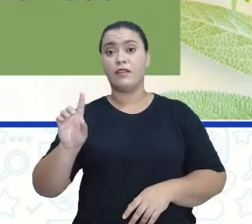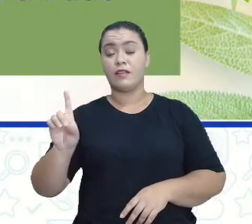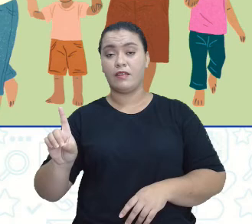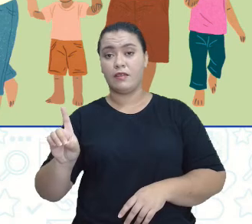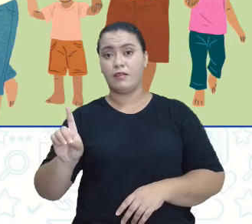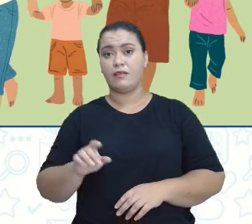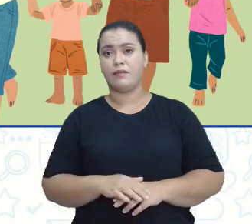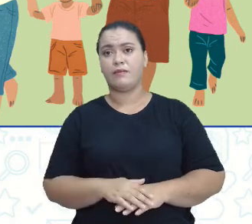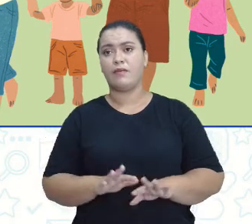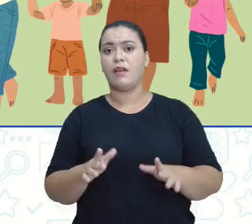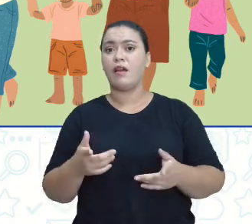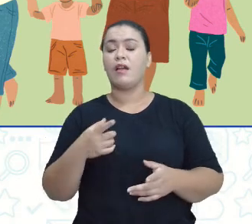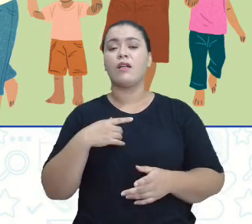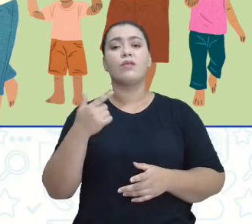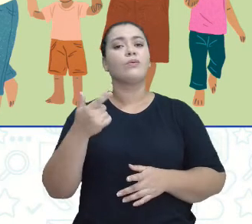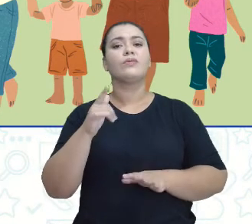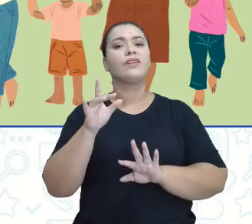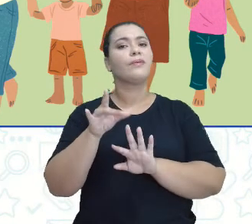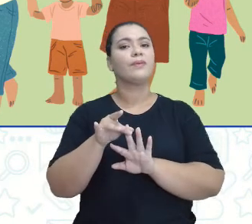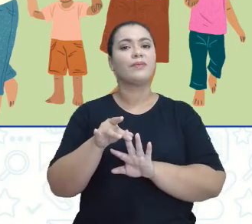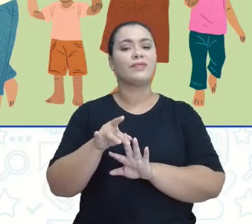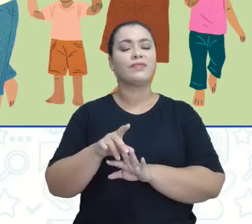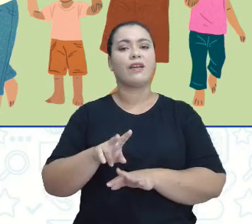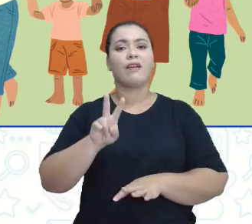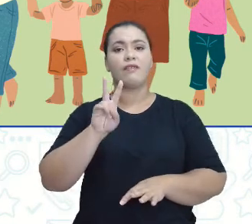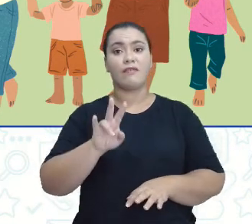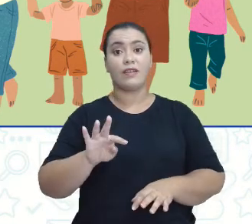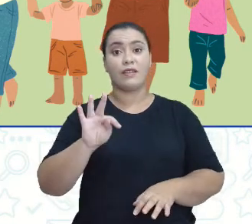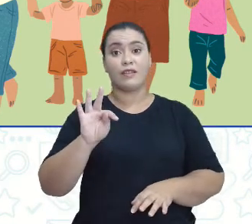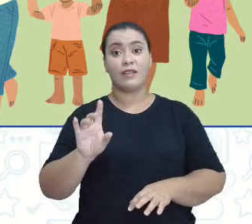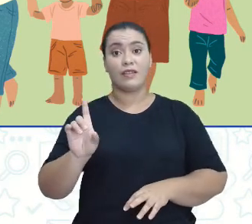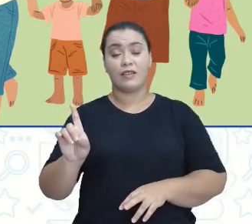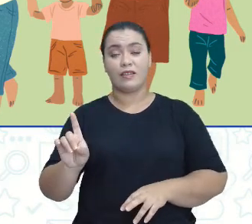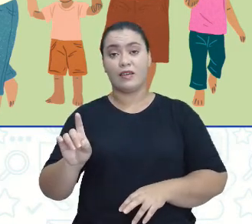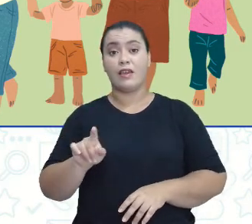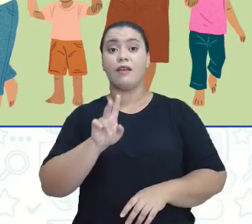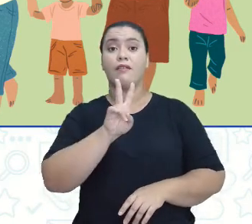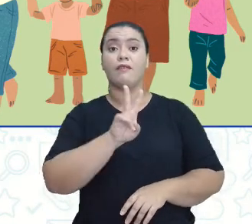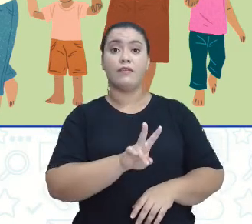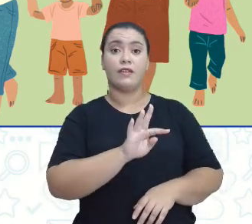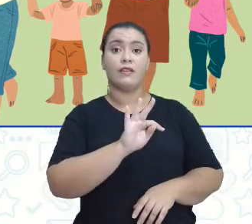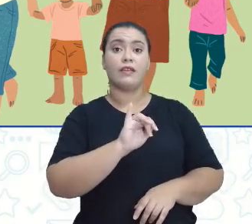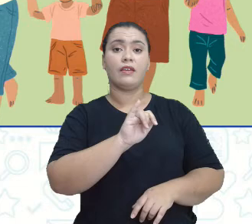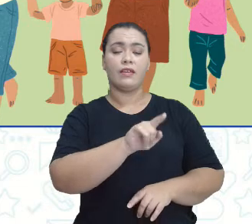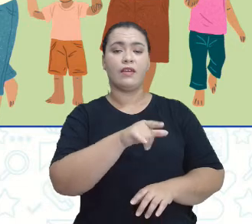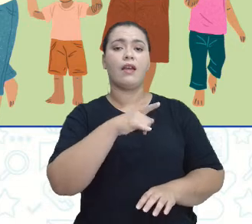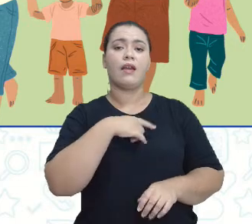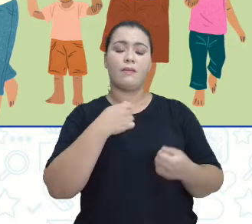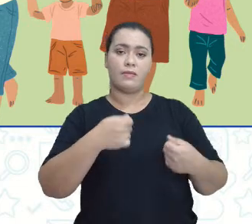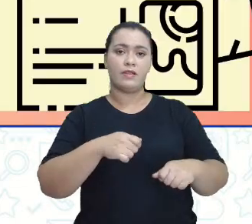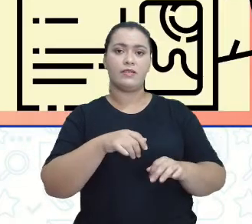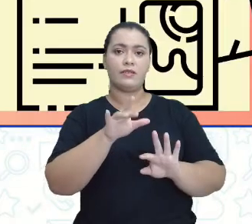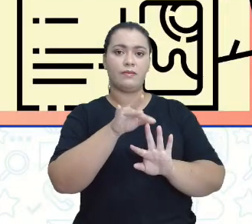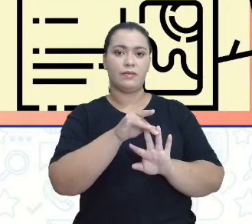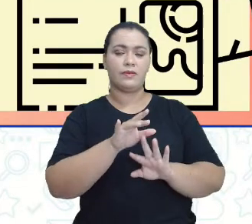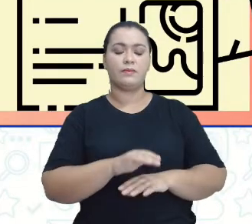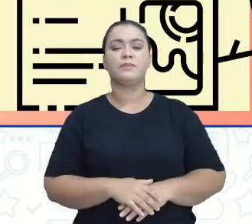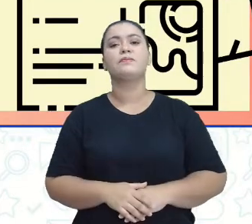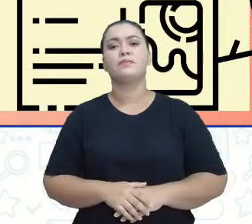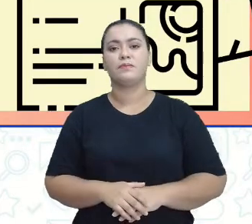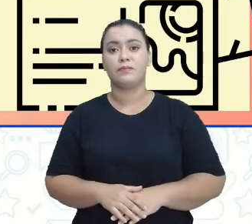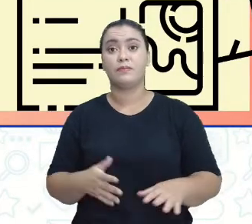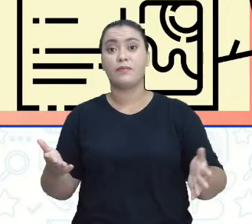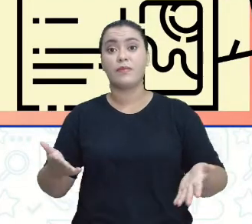tem preposição, aqui a gente vai ter uma preposição. Tranquilo? E agora vamos para mais um exemplo.